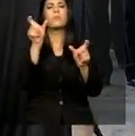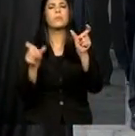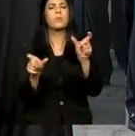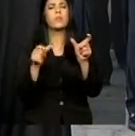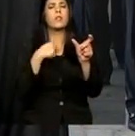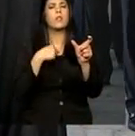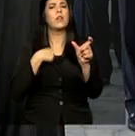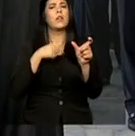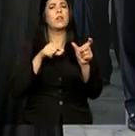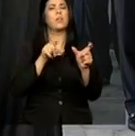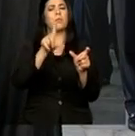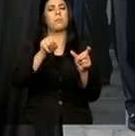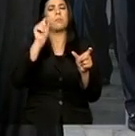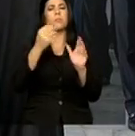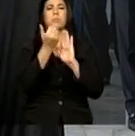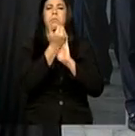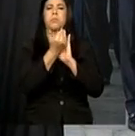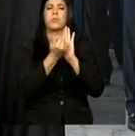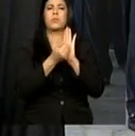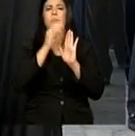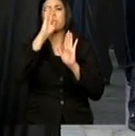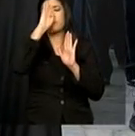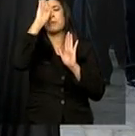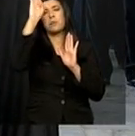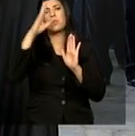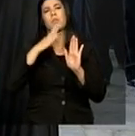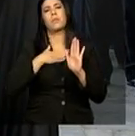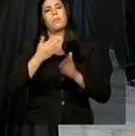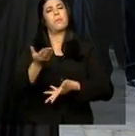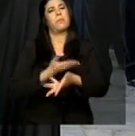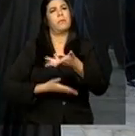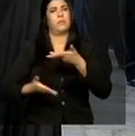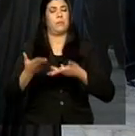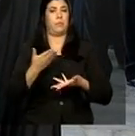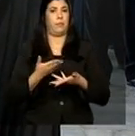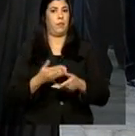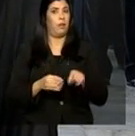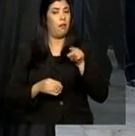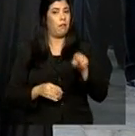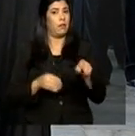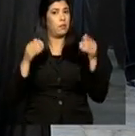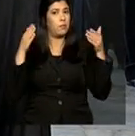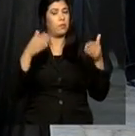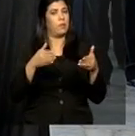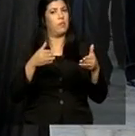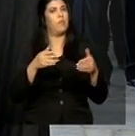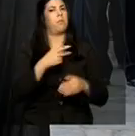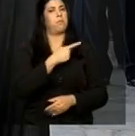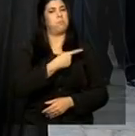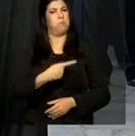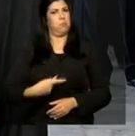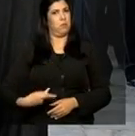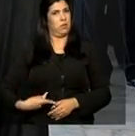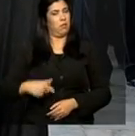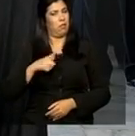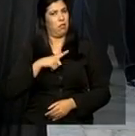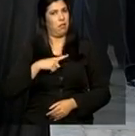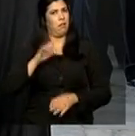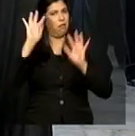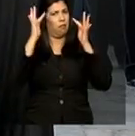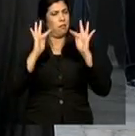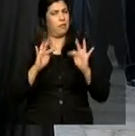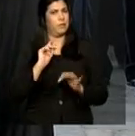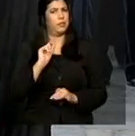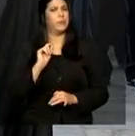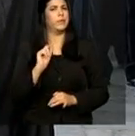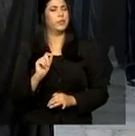que eu estabelecerei privilégios nas minhas relações internacionais. E nesse aspecto, acredito que a presidente foi bastante feliz ao dizer